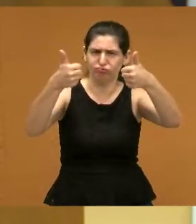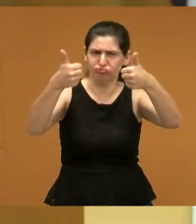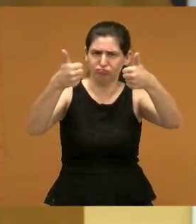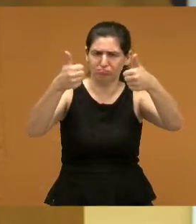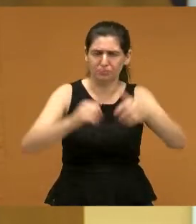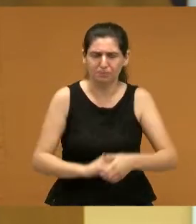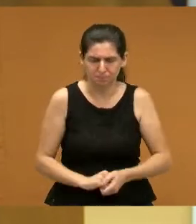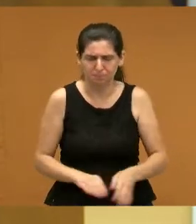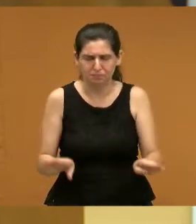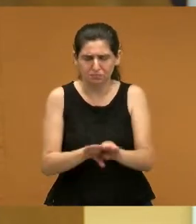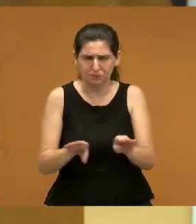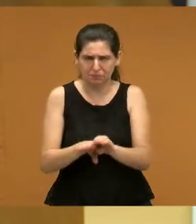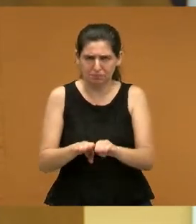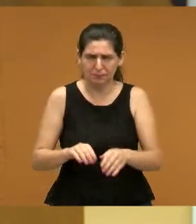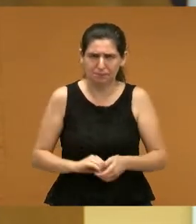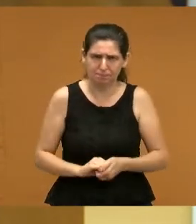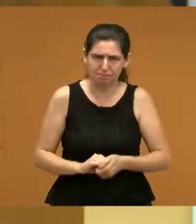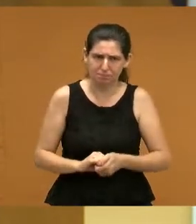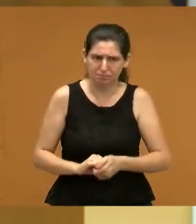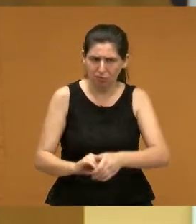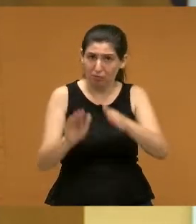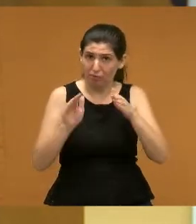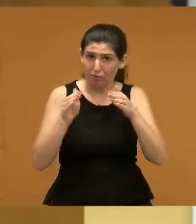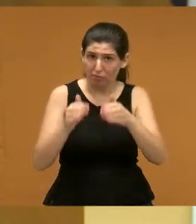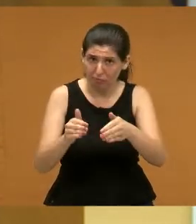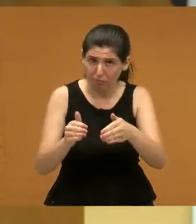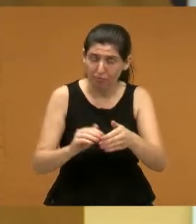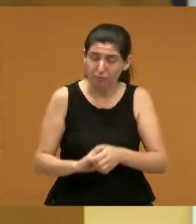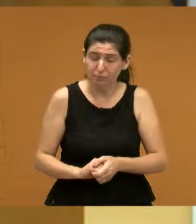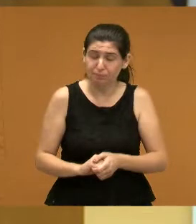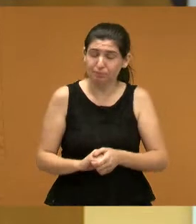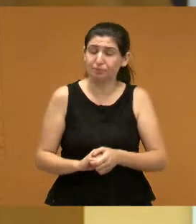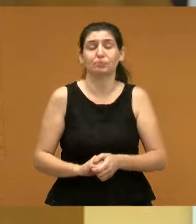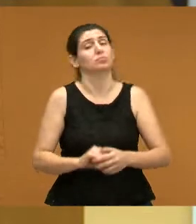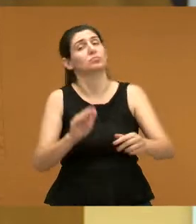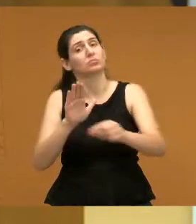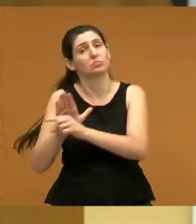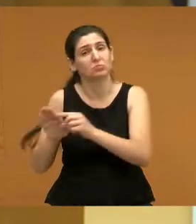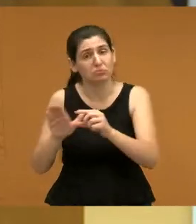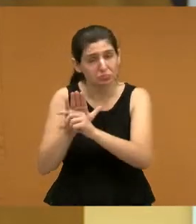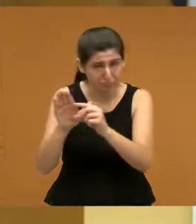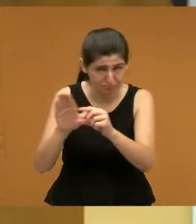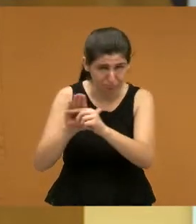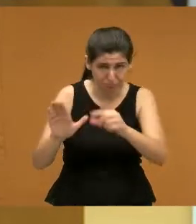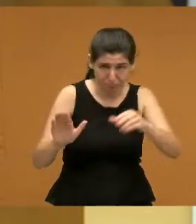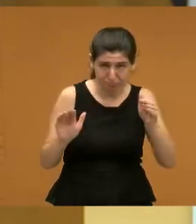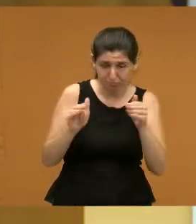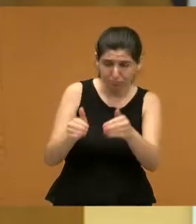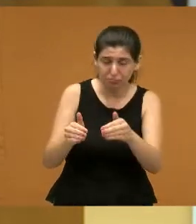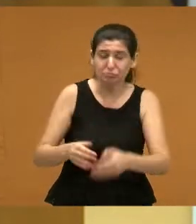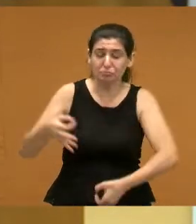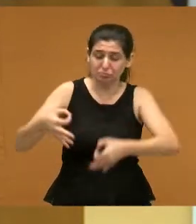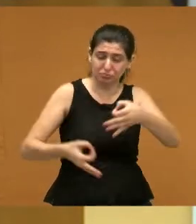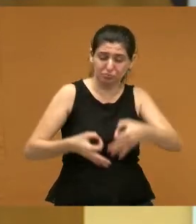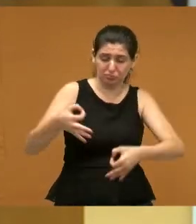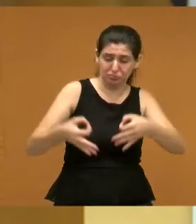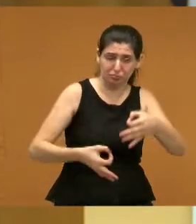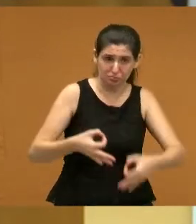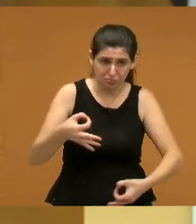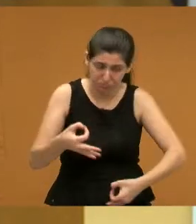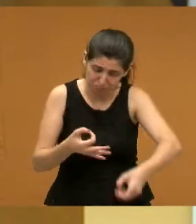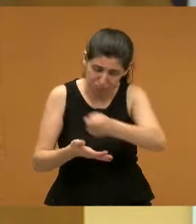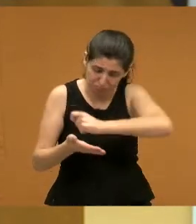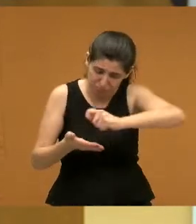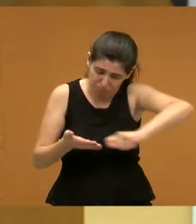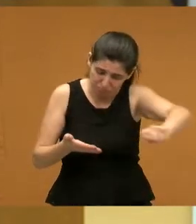Cumpre ainda esclarecer que, a fim de atender ao disposto na referida decisão judicial, na elaboração